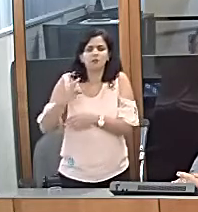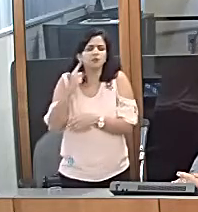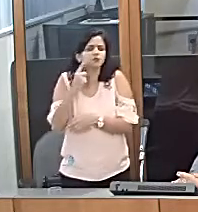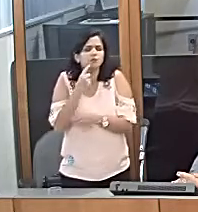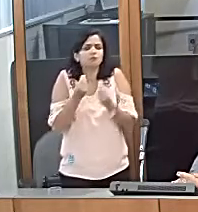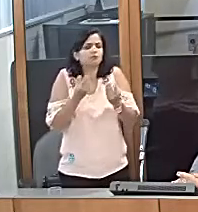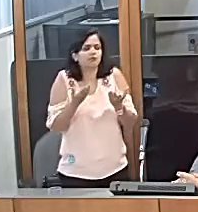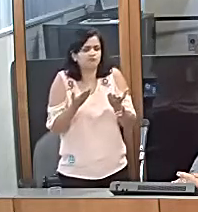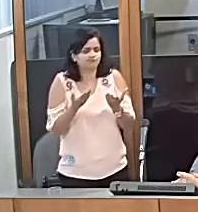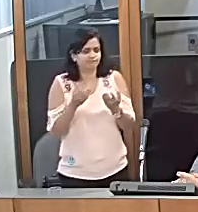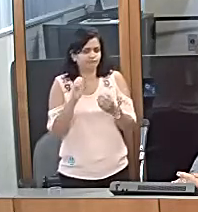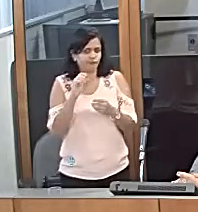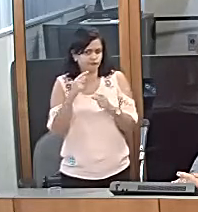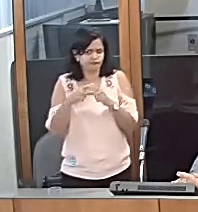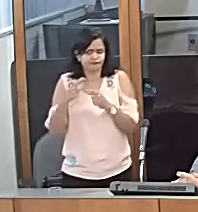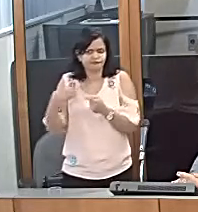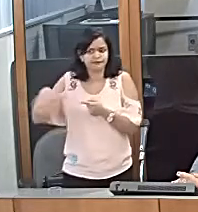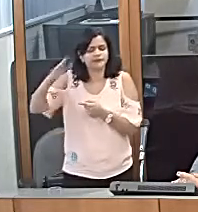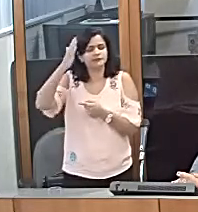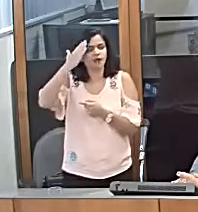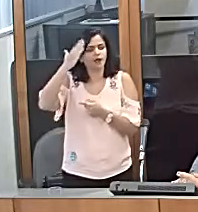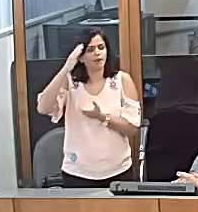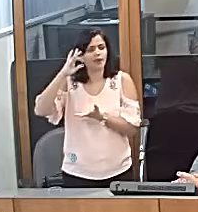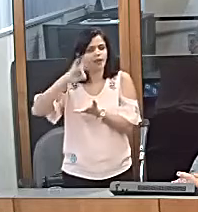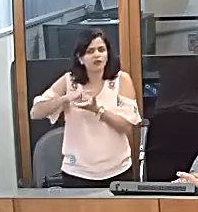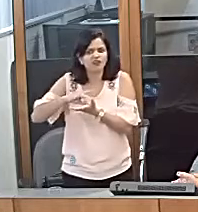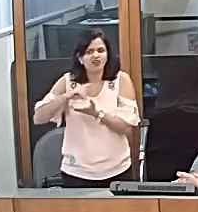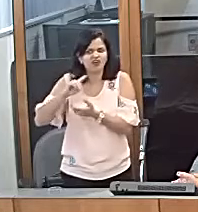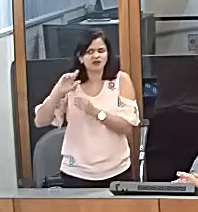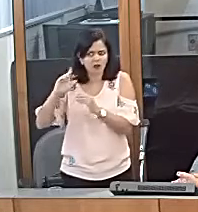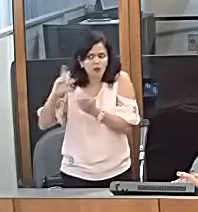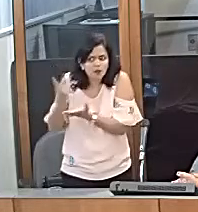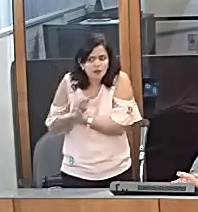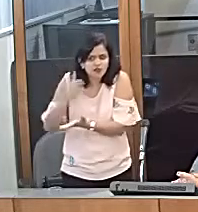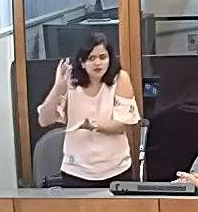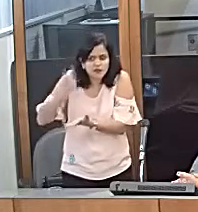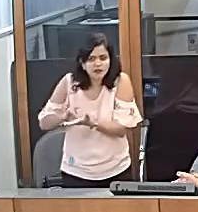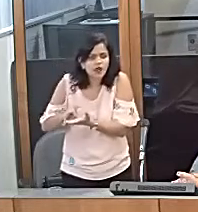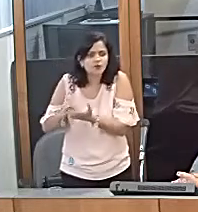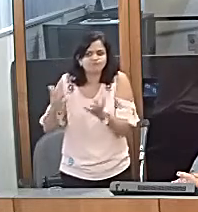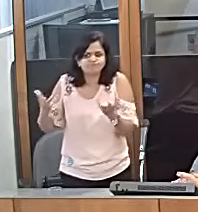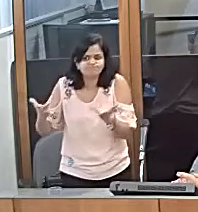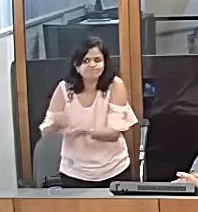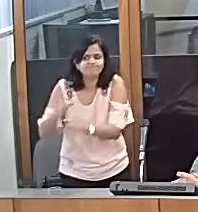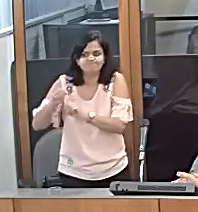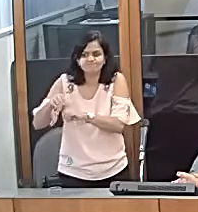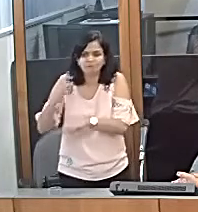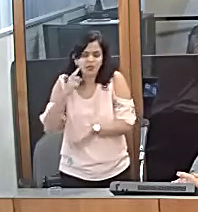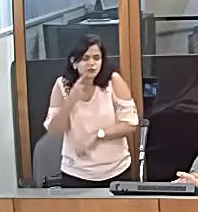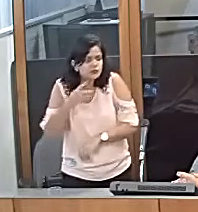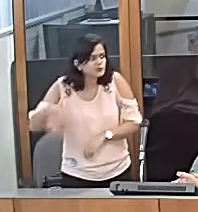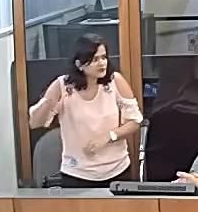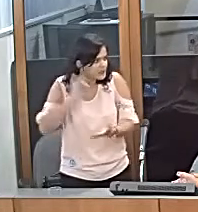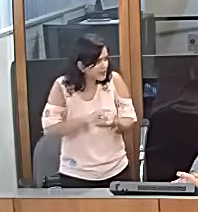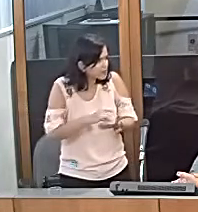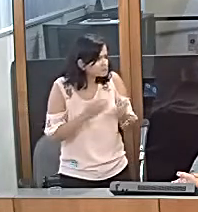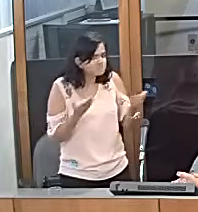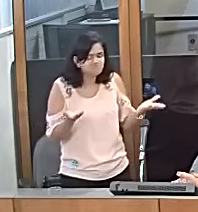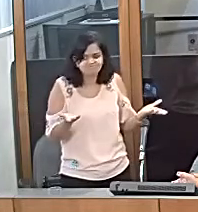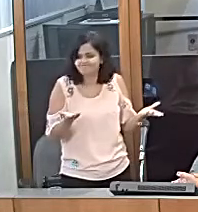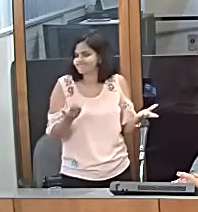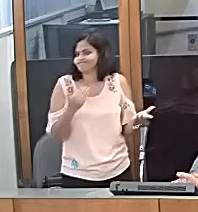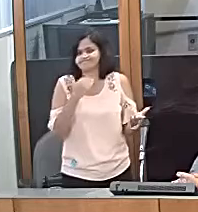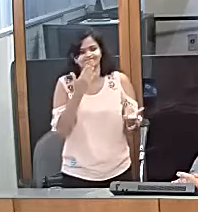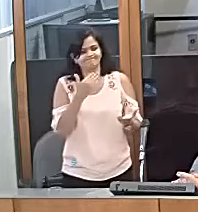é importante. Por que da educação bilíngue? Nós sabemos a realidade em que